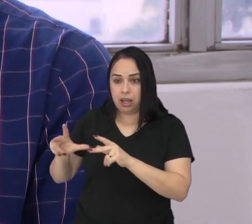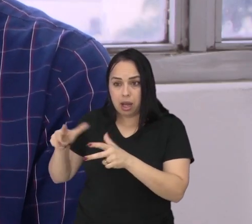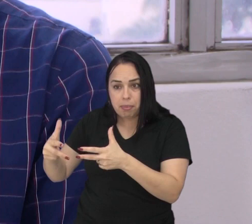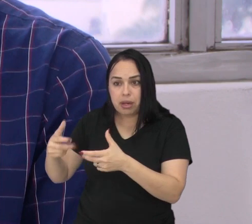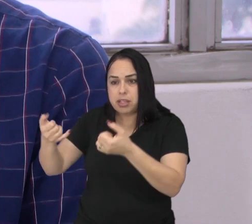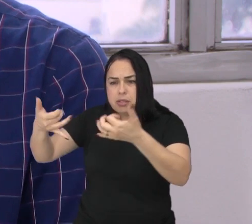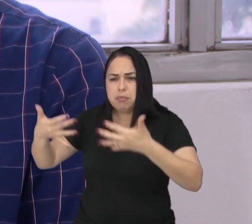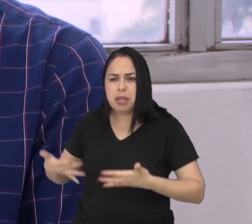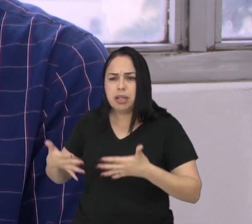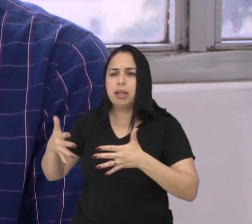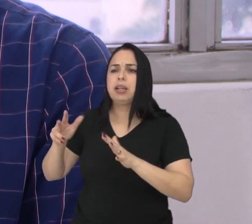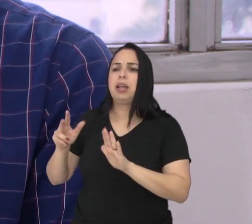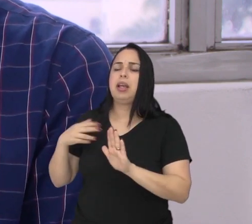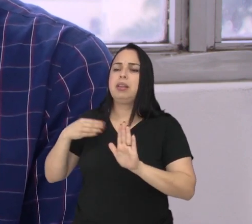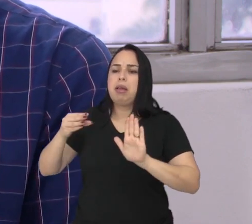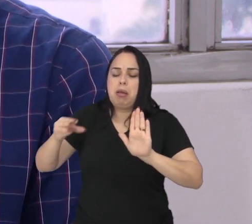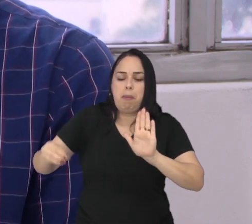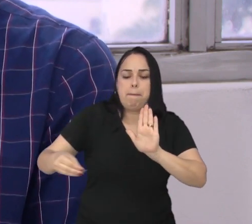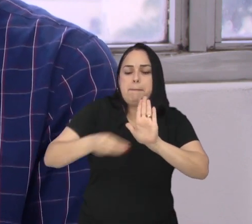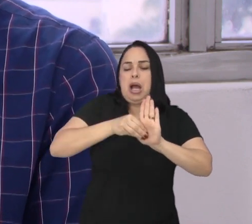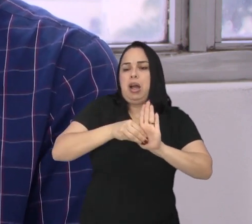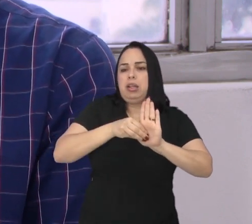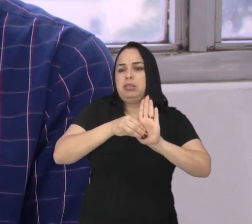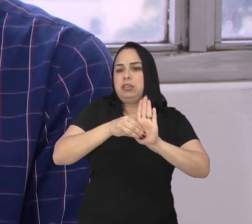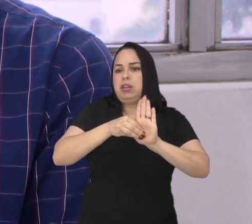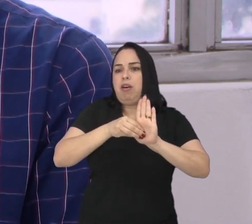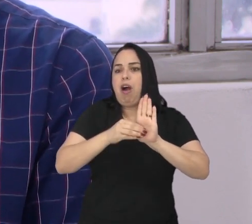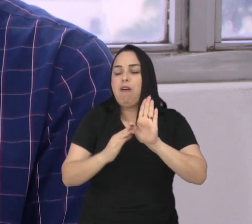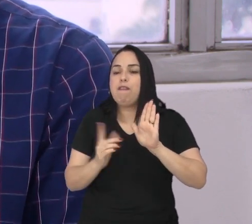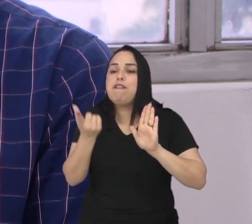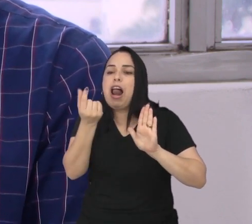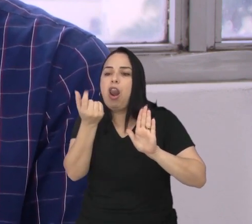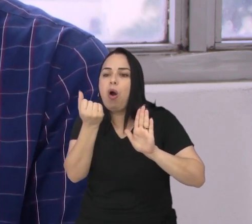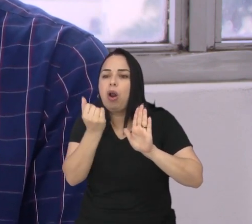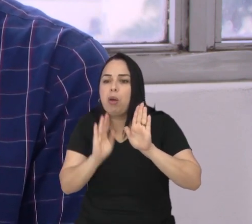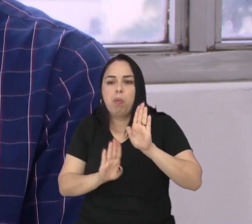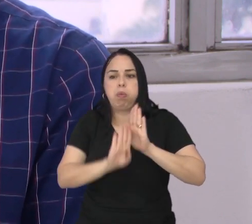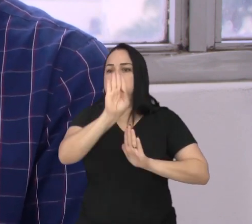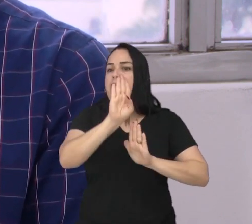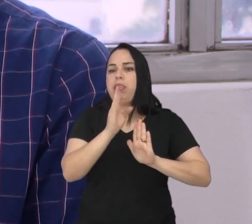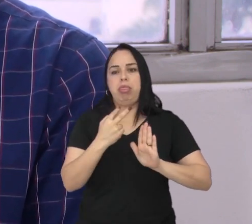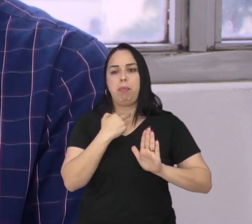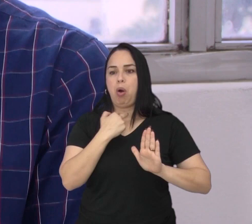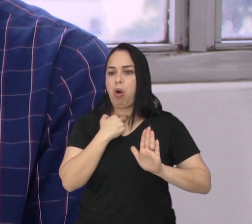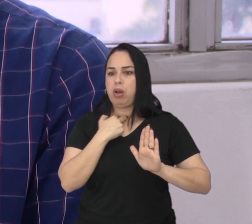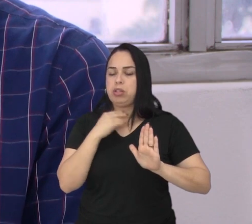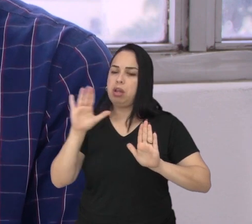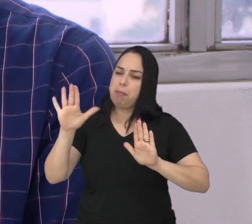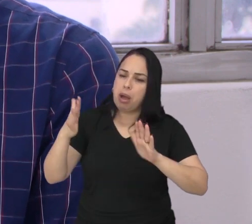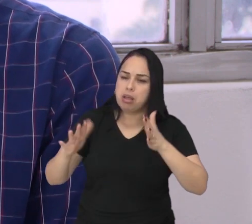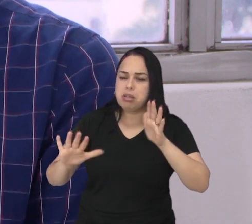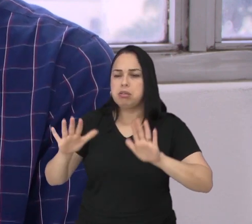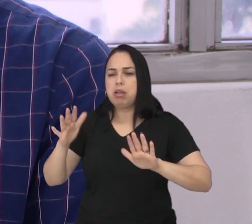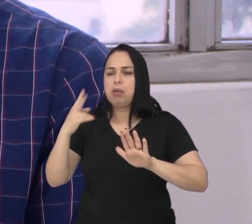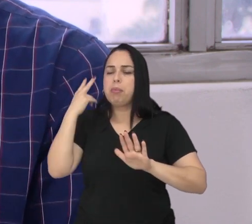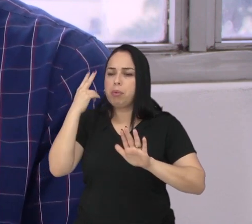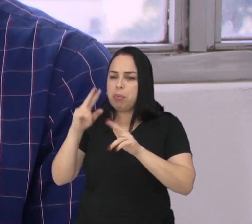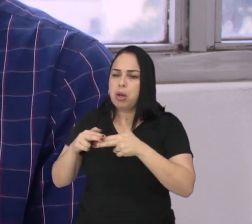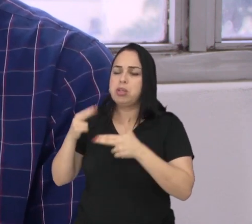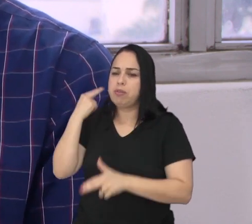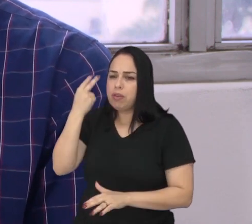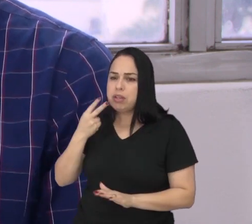da Câmara está prevista. Não pode aumentar o valor global do orçamento com emenda parlamentar. Então,